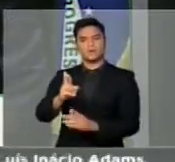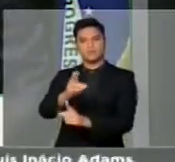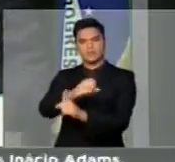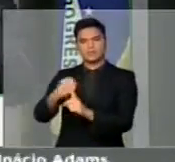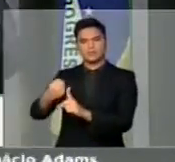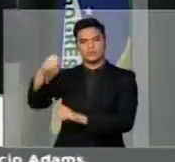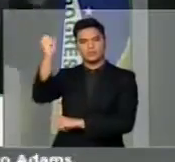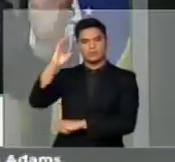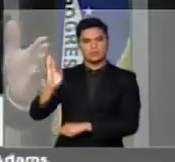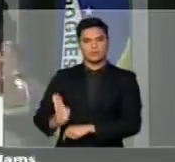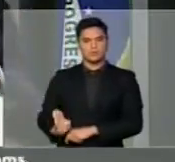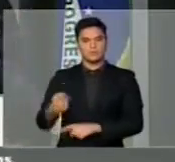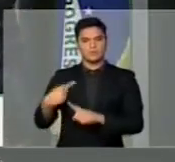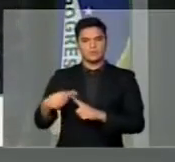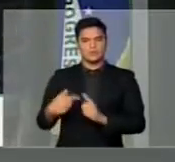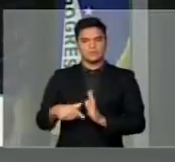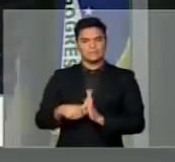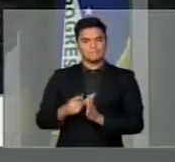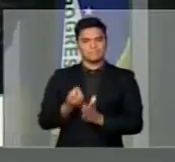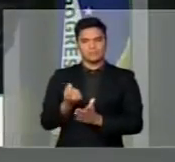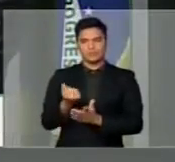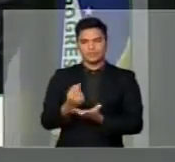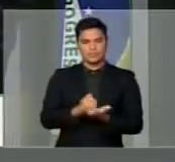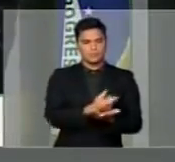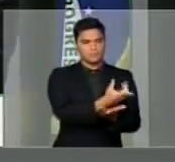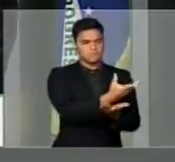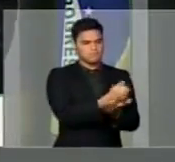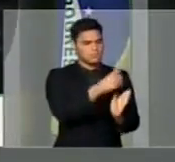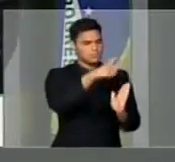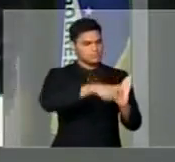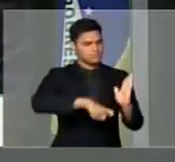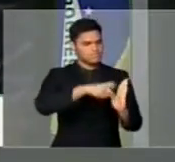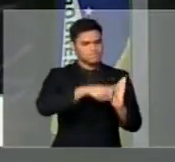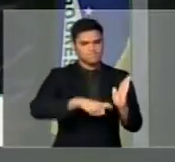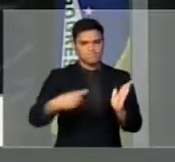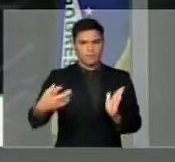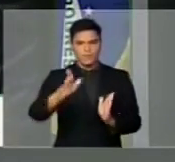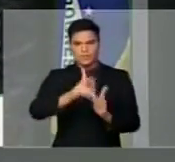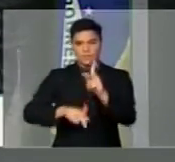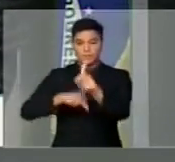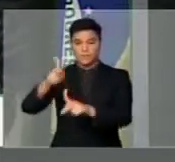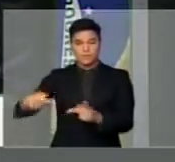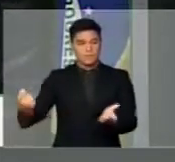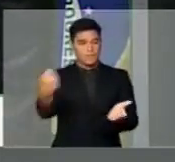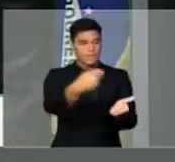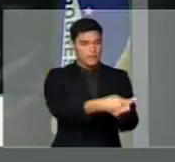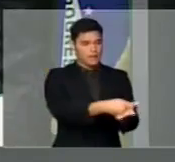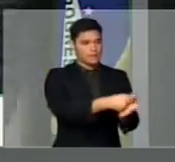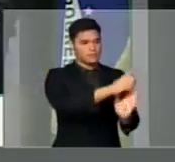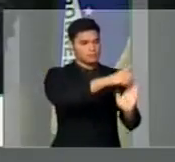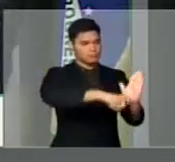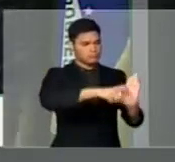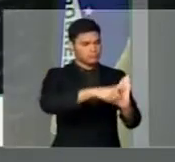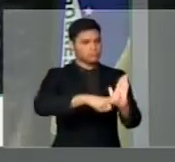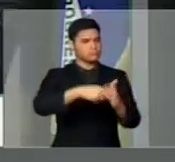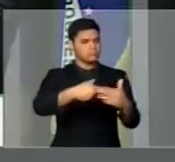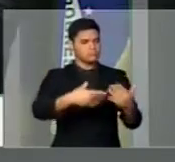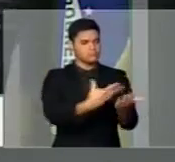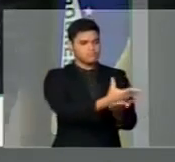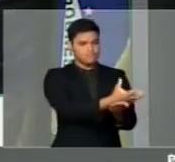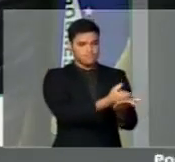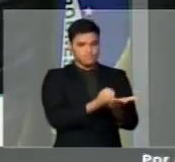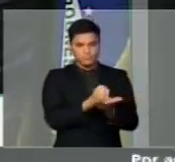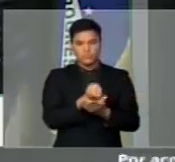brasileiro por tantos recursos captados de impostos pagos por todos os cidadãos, para que pudéssemos